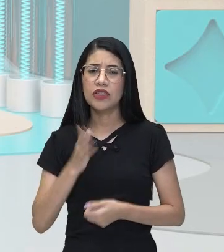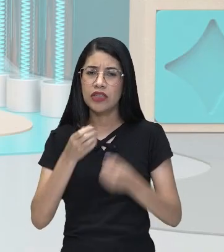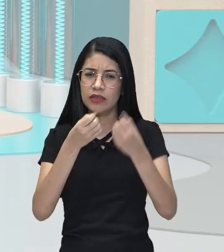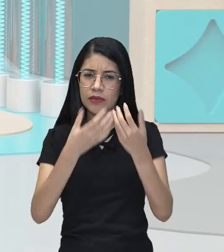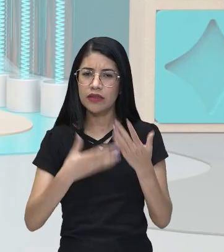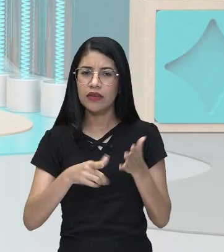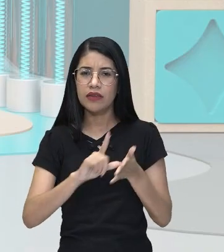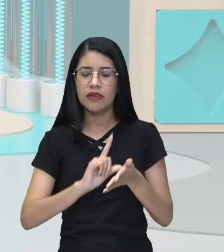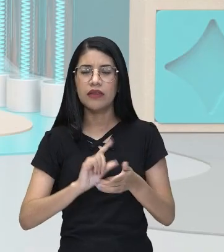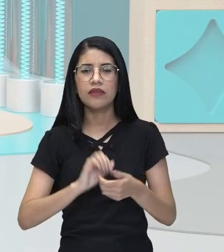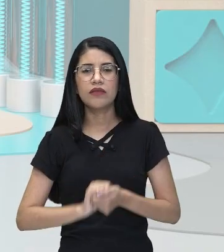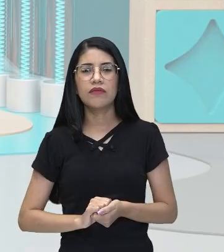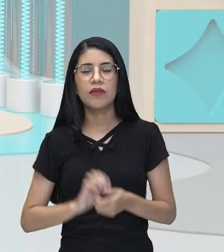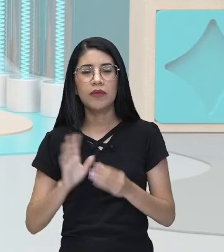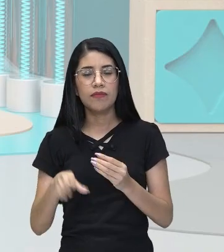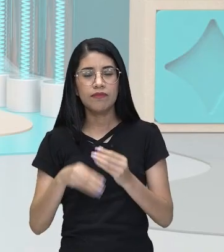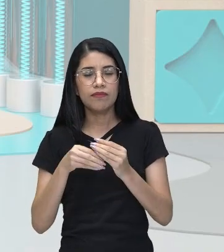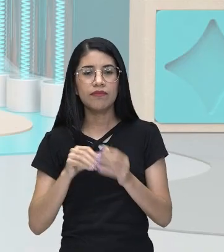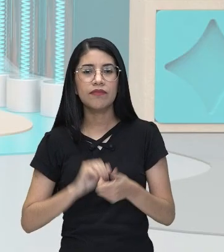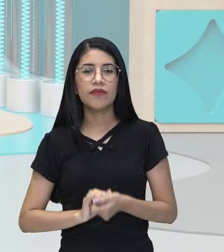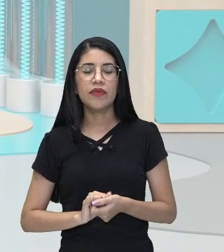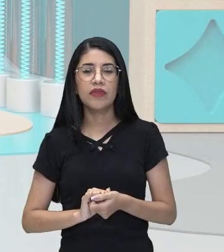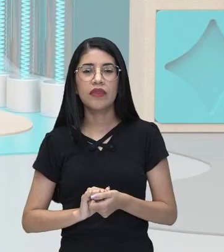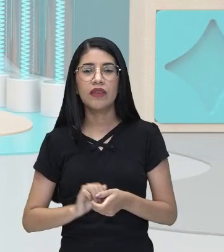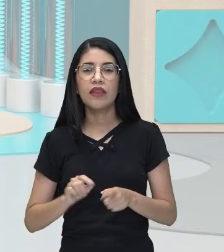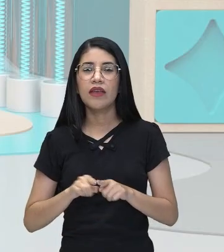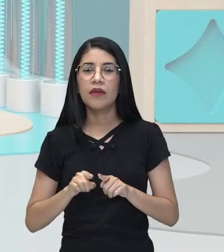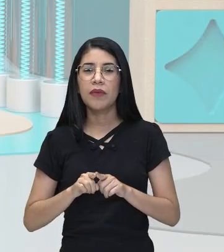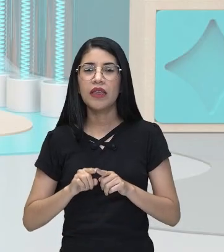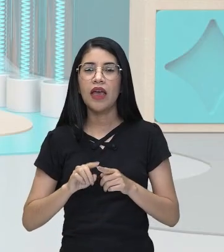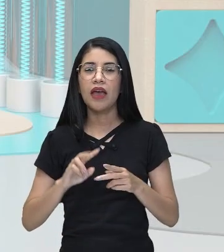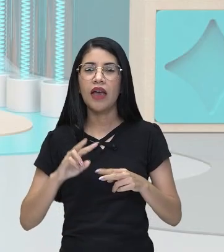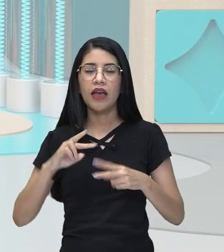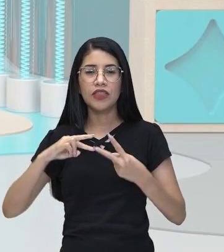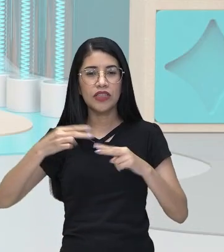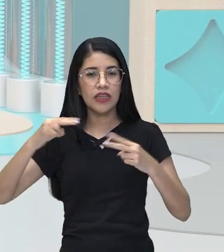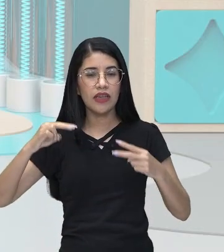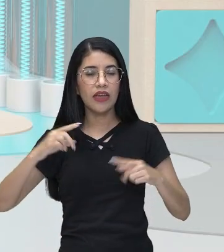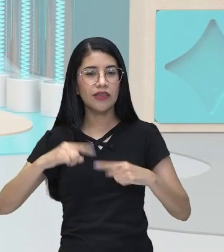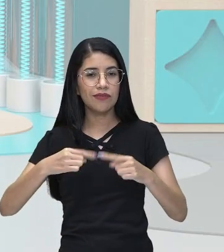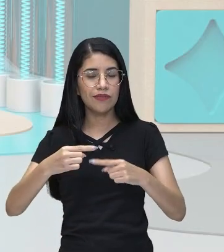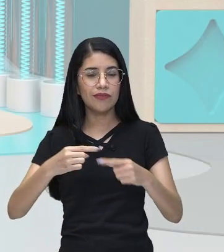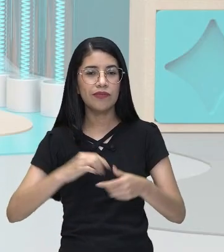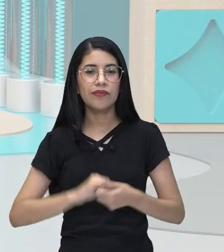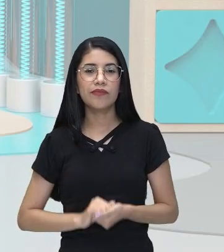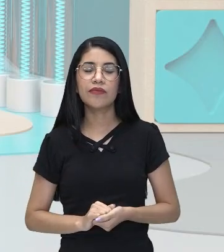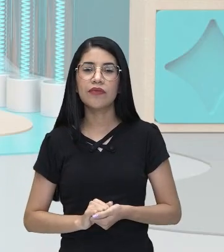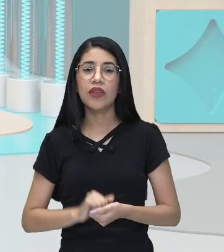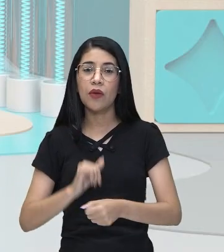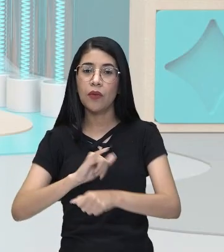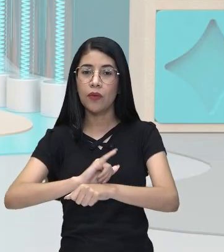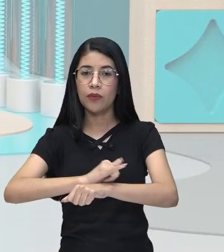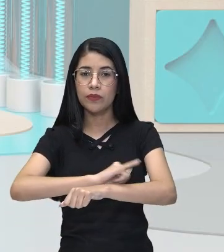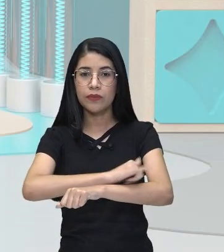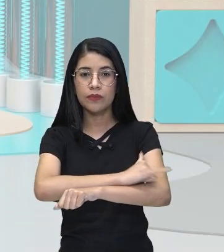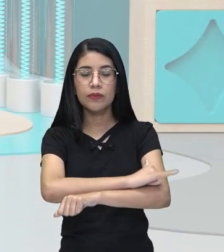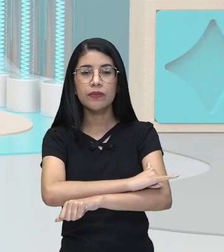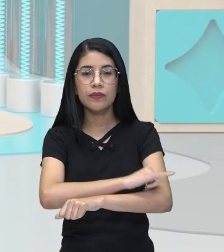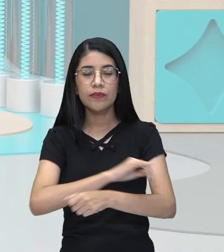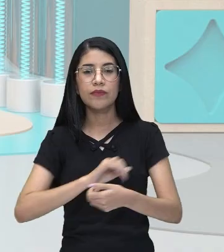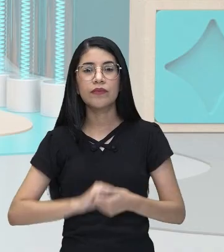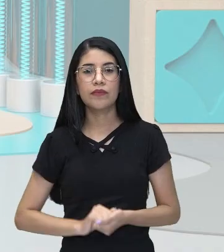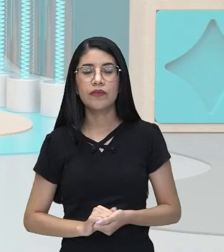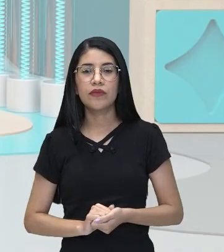para fortalecer. A parte de hereditariedade, né? Prosseguindo, vamos lá. Ó, a obesidade nós já